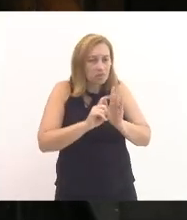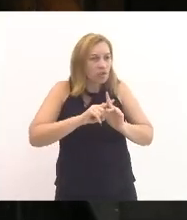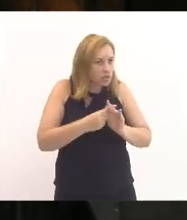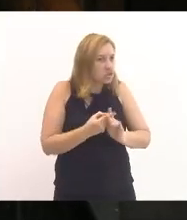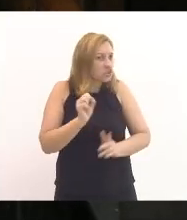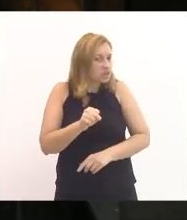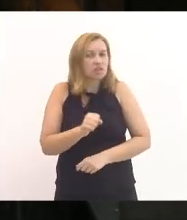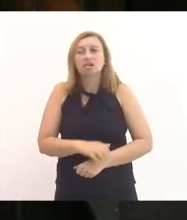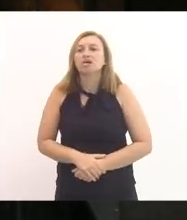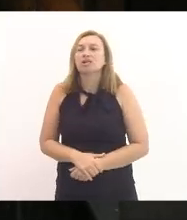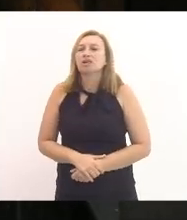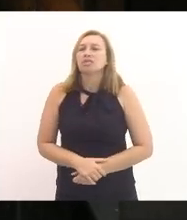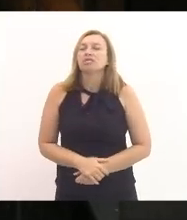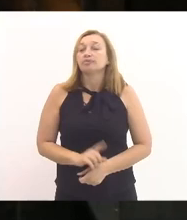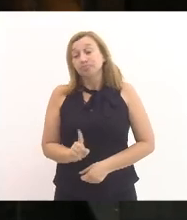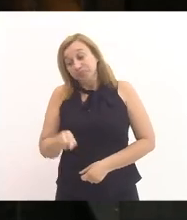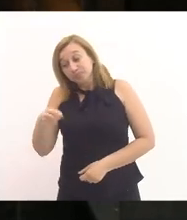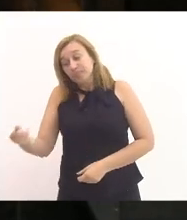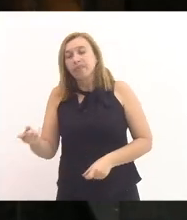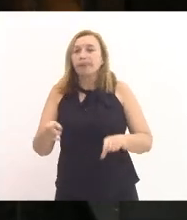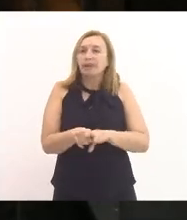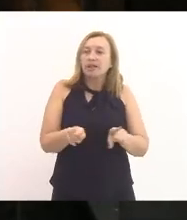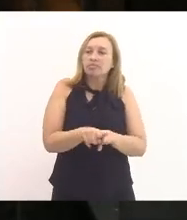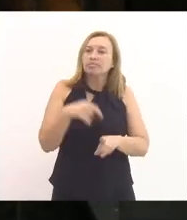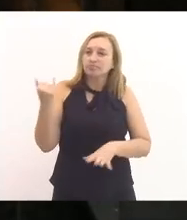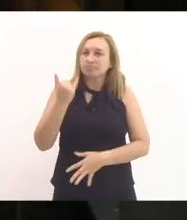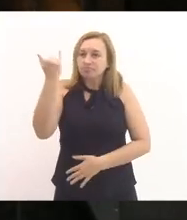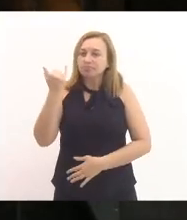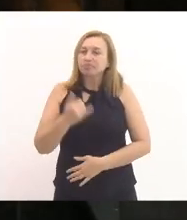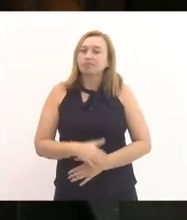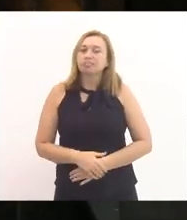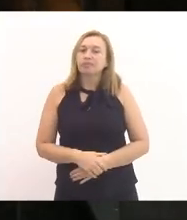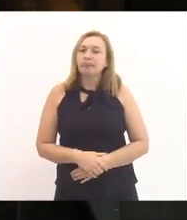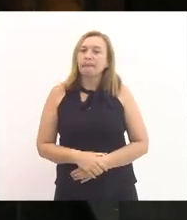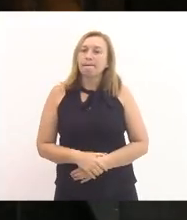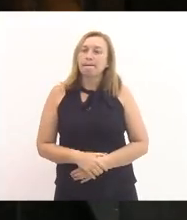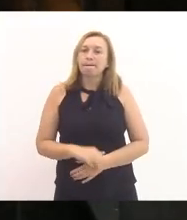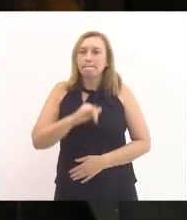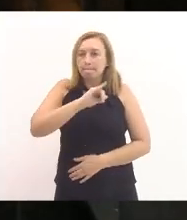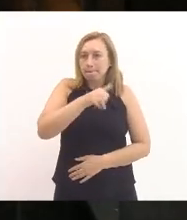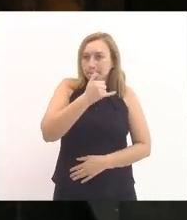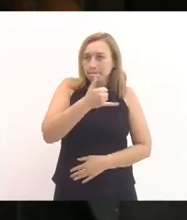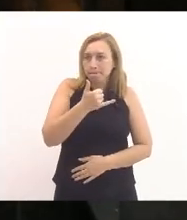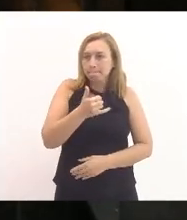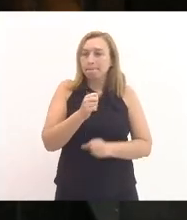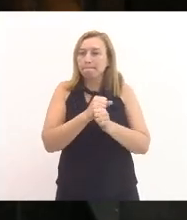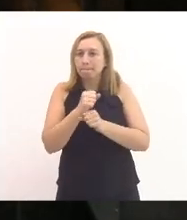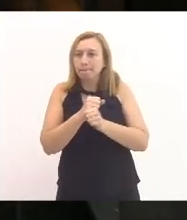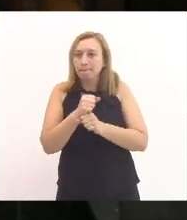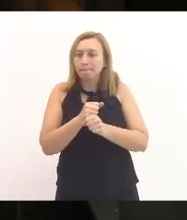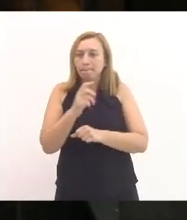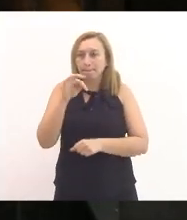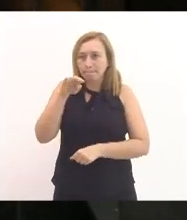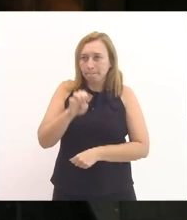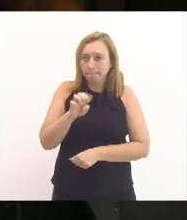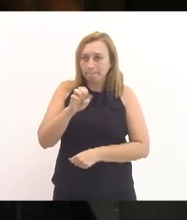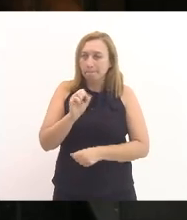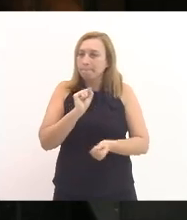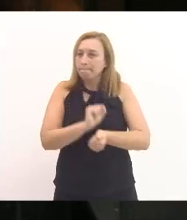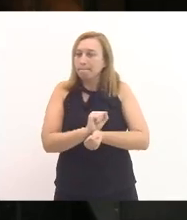isso o outro ponto também importante por exemplo Desde janeiro desse ano os agentes da corregedoria